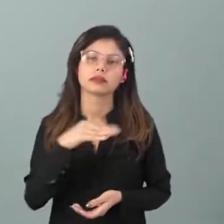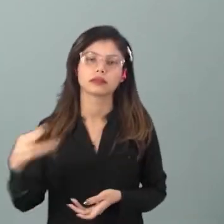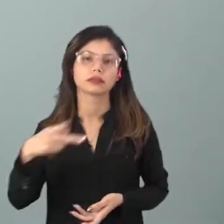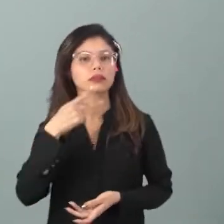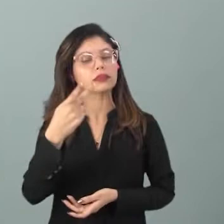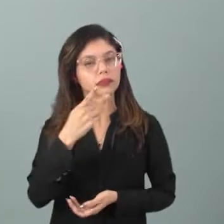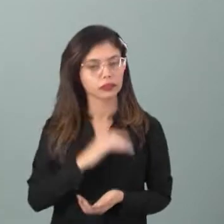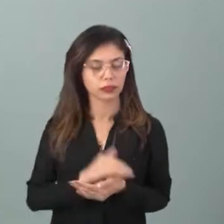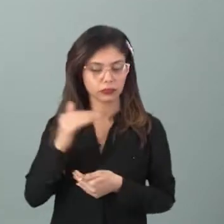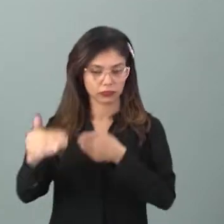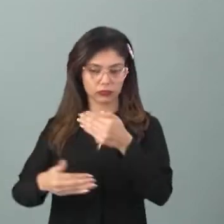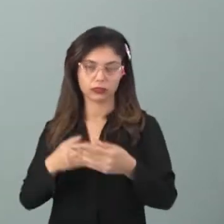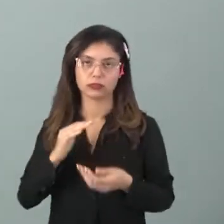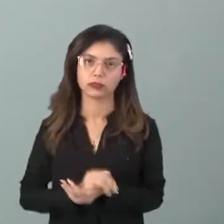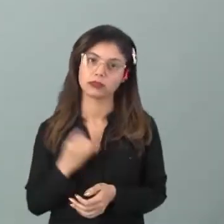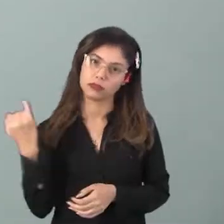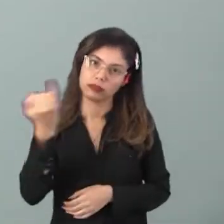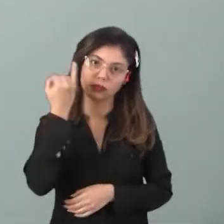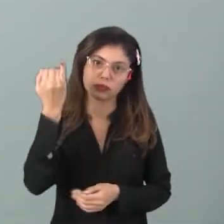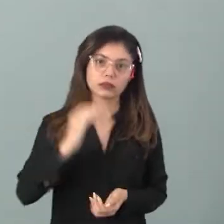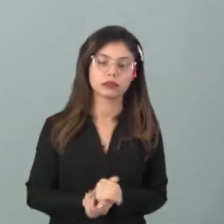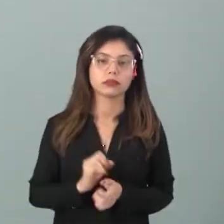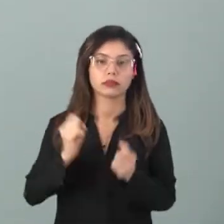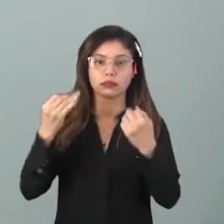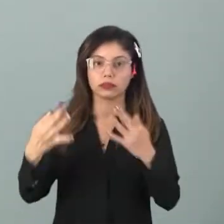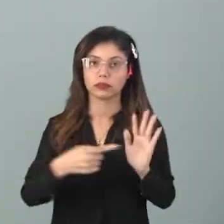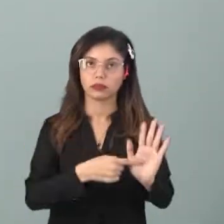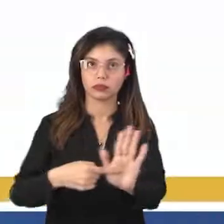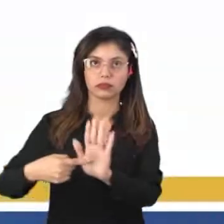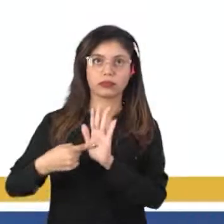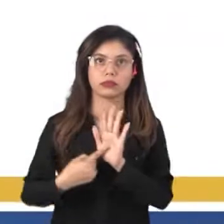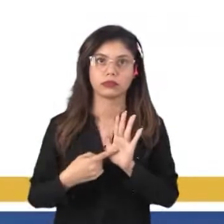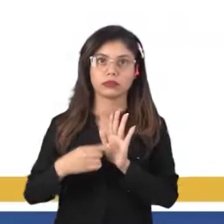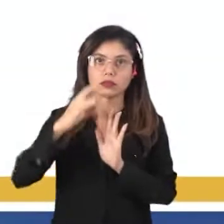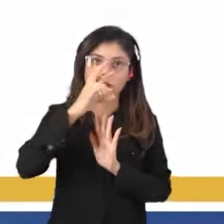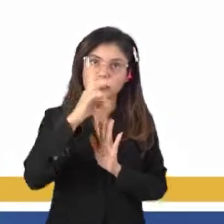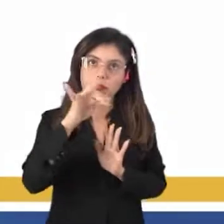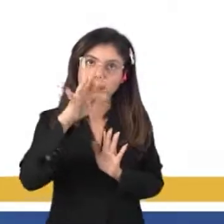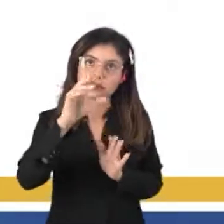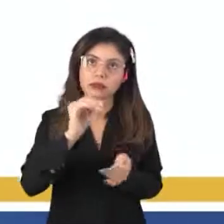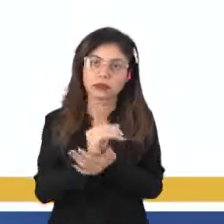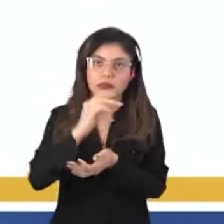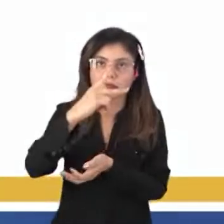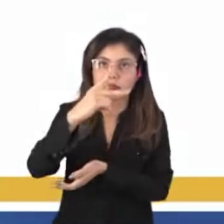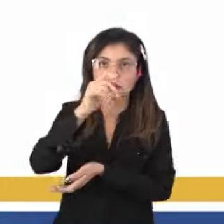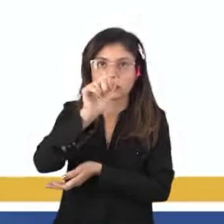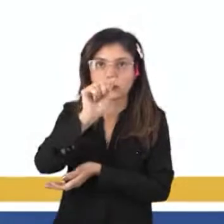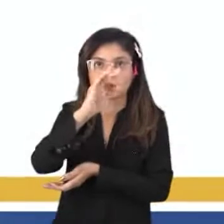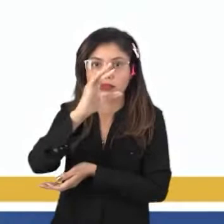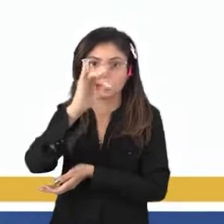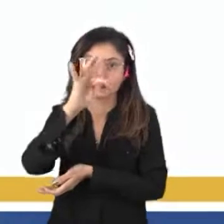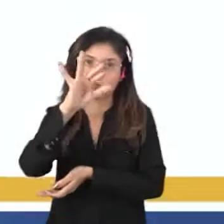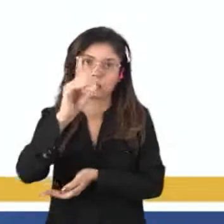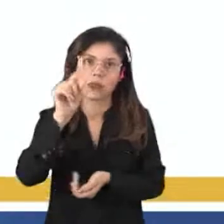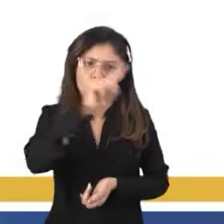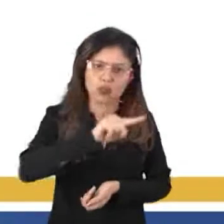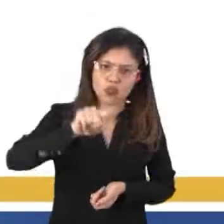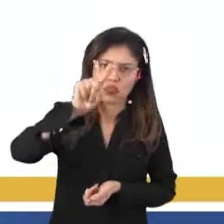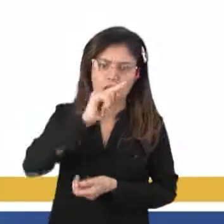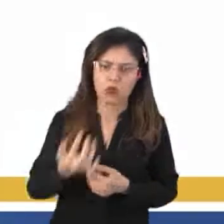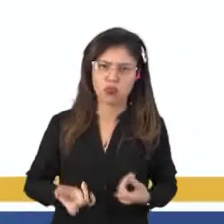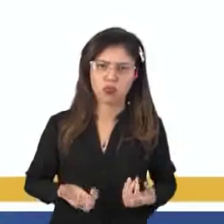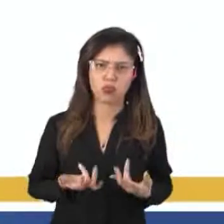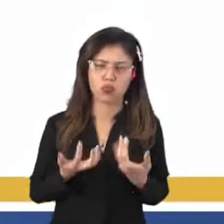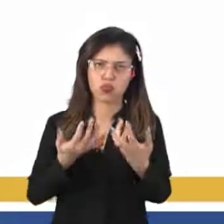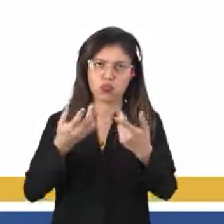fala desse processo todo, é importante a gente destacar aí o Círculo de Fogo do Pacífico. Quando a gente fala do Círculo de Fogo do